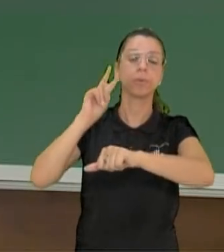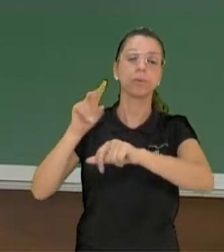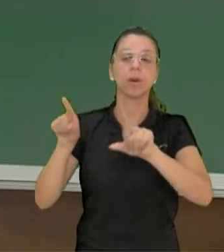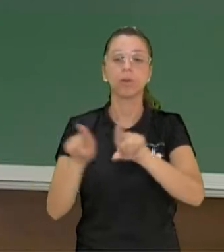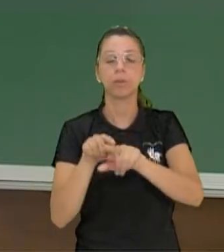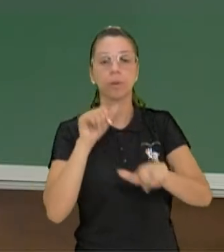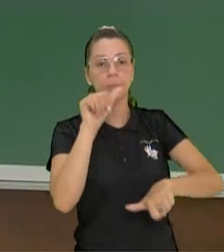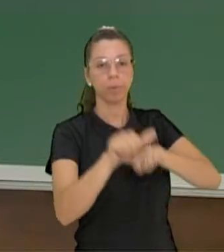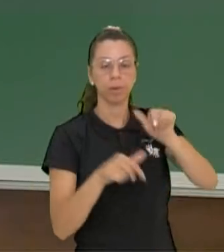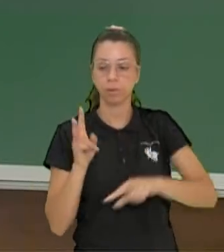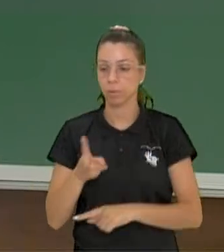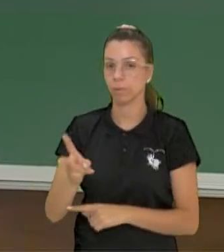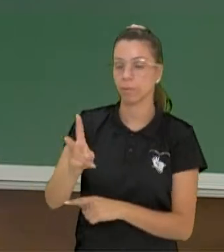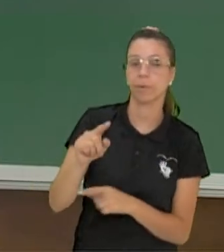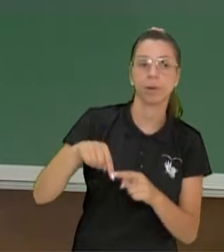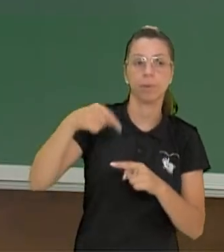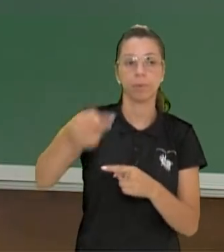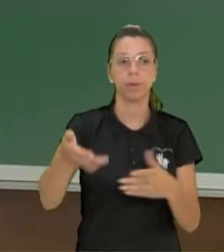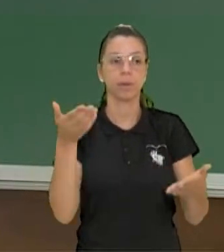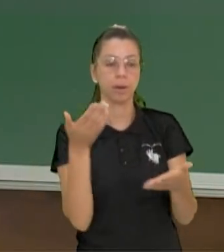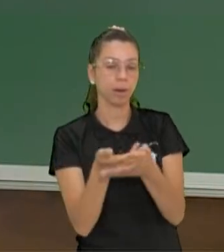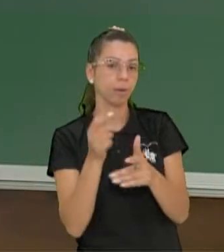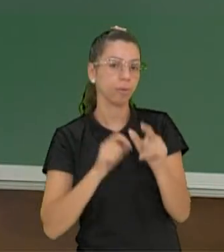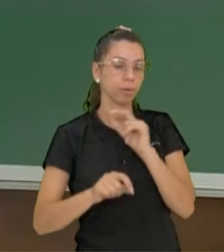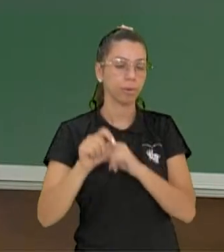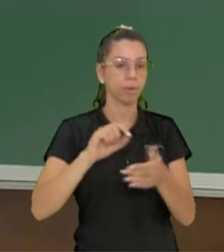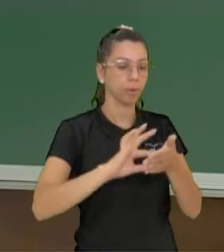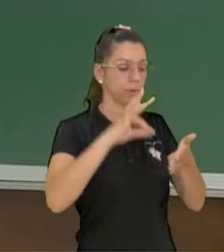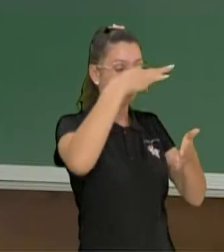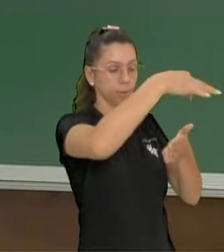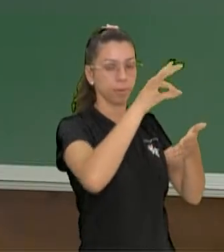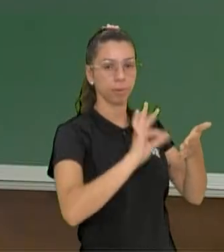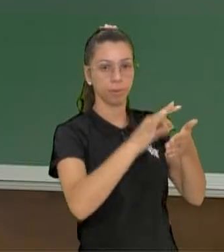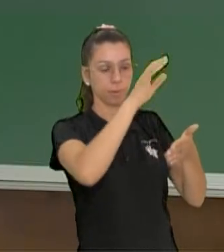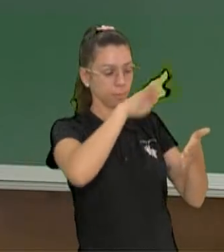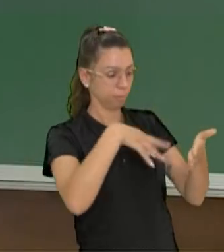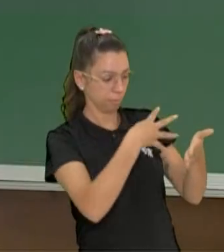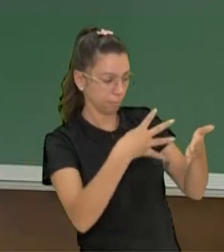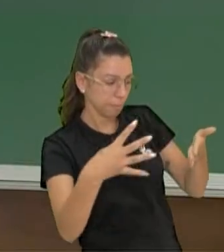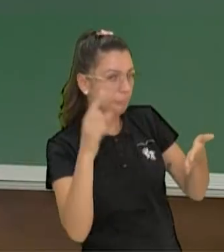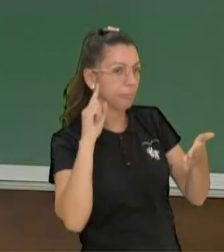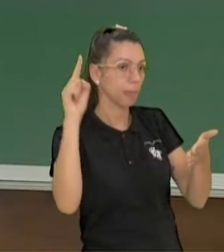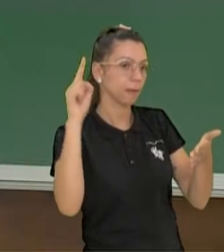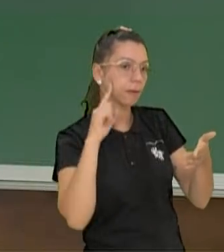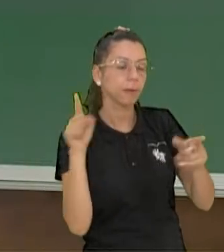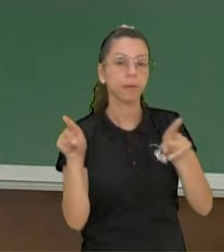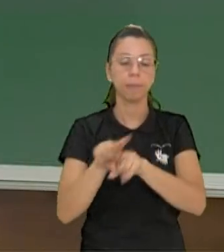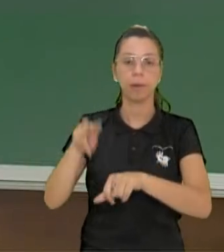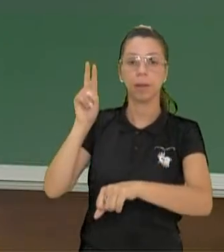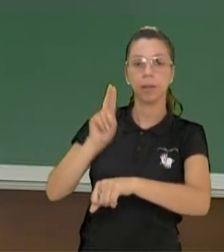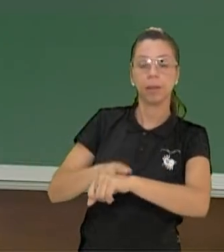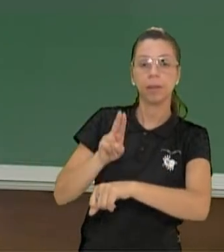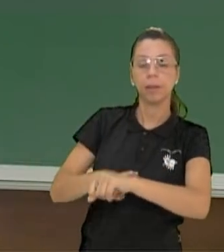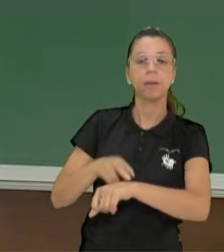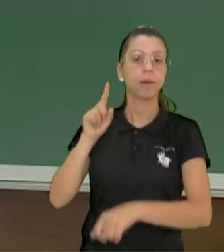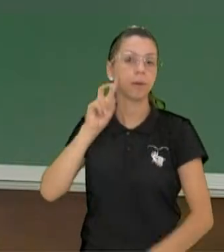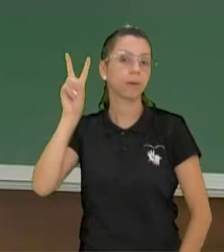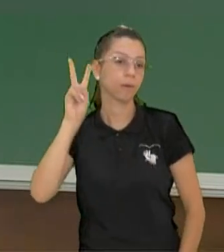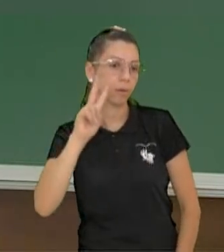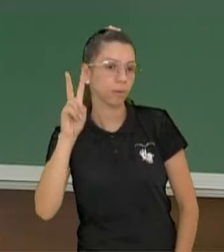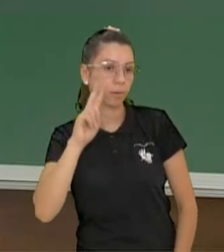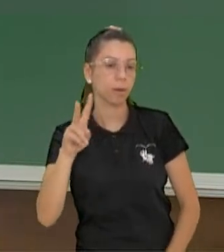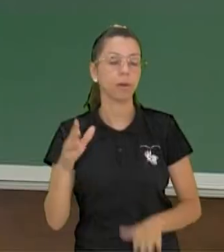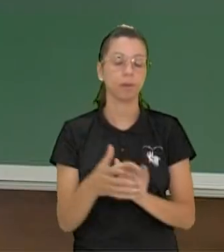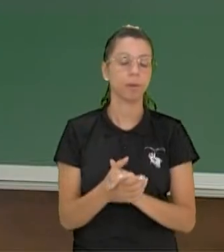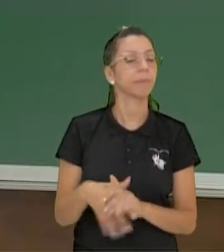rupturas e permanências. Para a próxima aula vamos falar sobre os calendários, tempo histórico e cronológico, mecânico da natureza. Vai ser